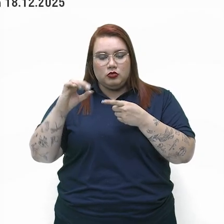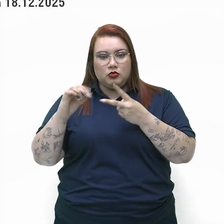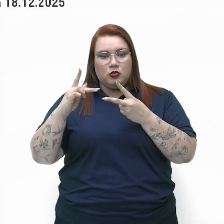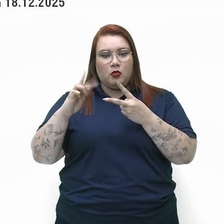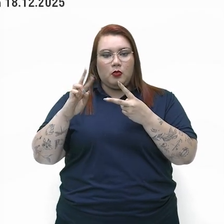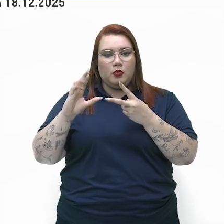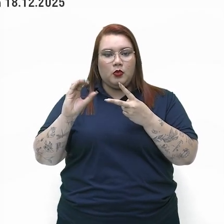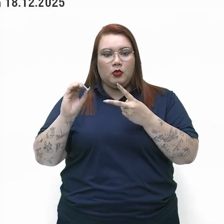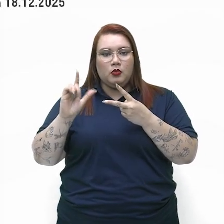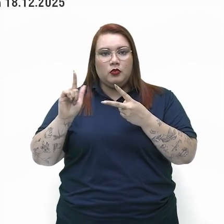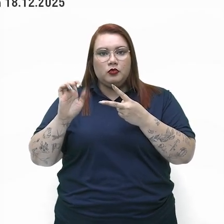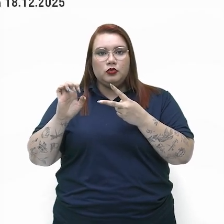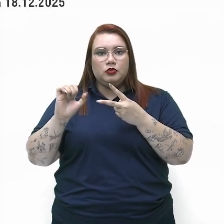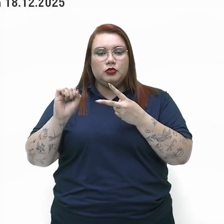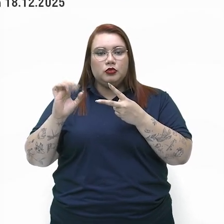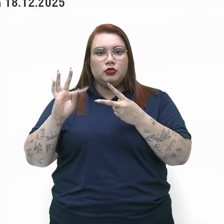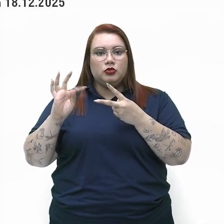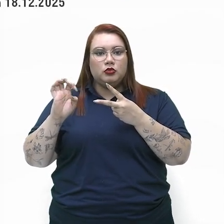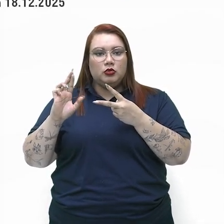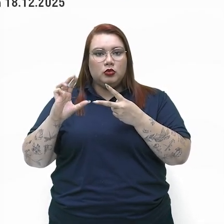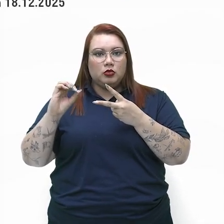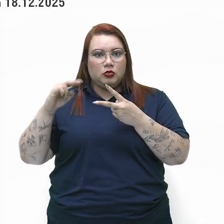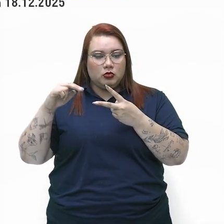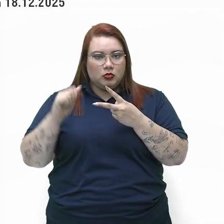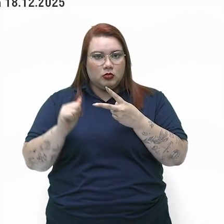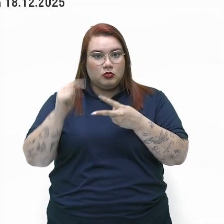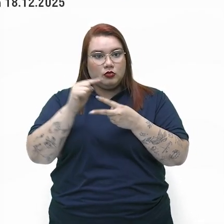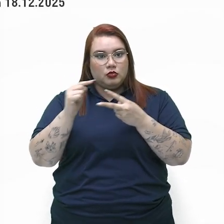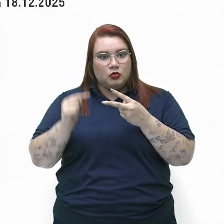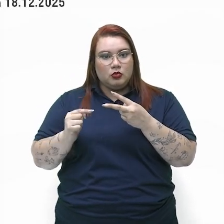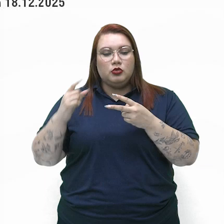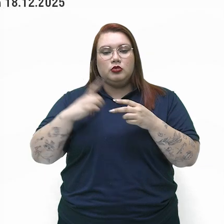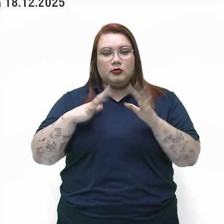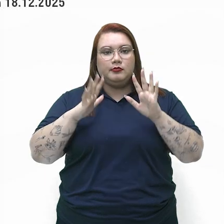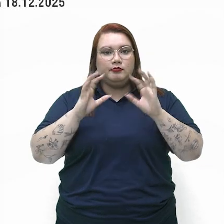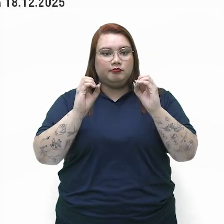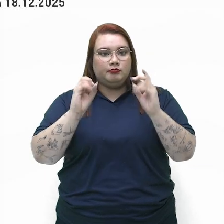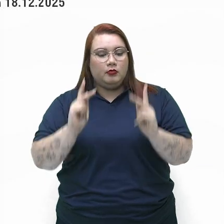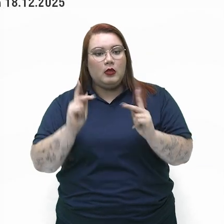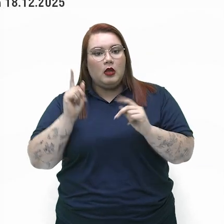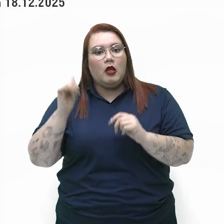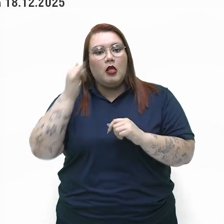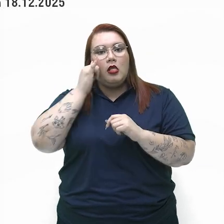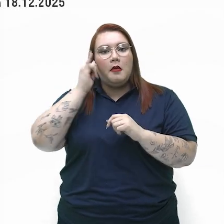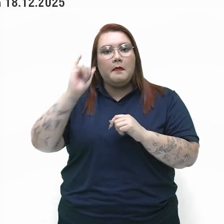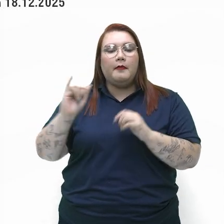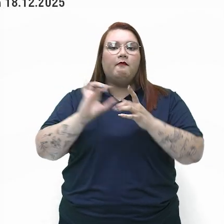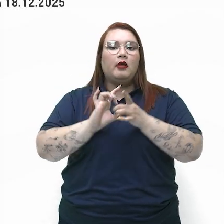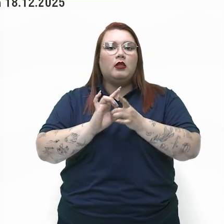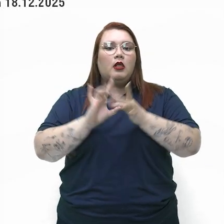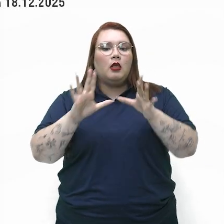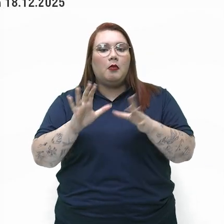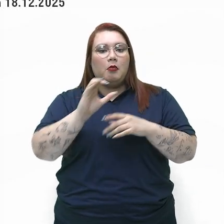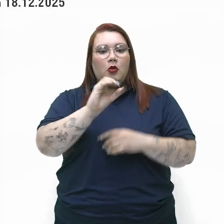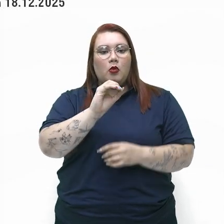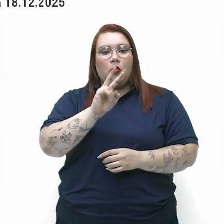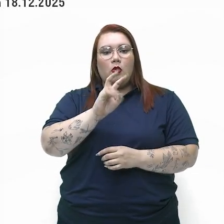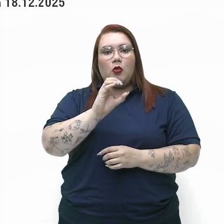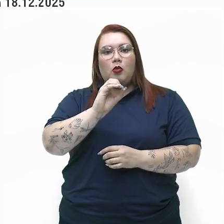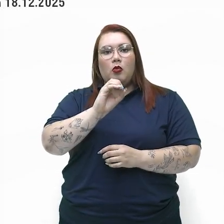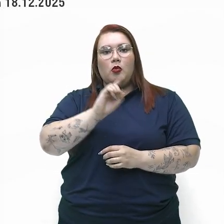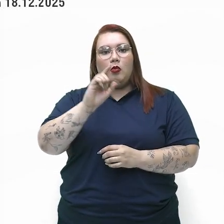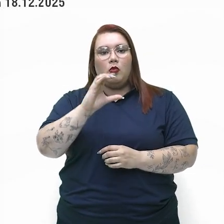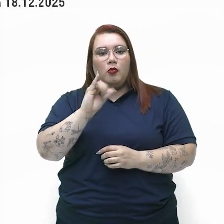progesterona. Geralmente, esses métodos atuam impedindo a liberação do ovócito. O ovócito que, num